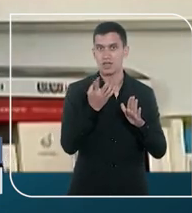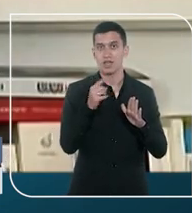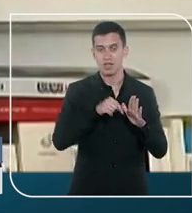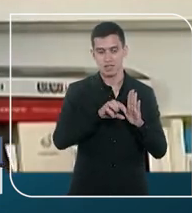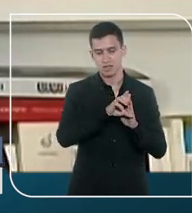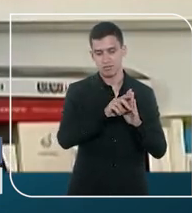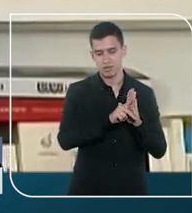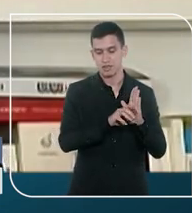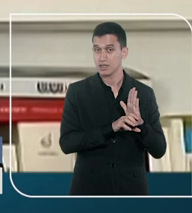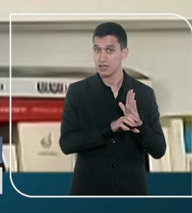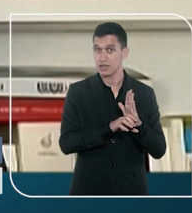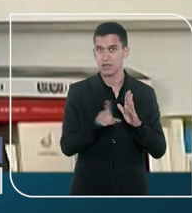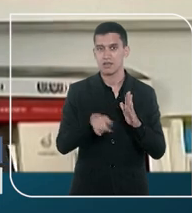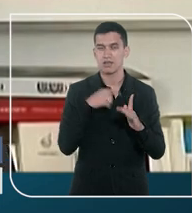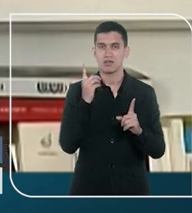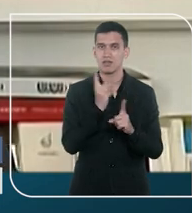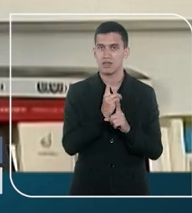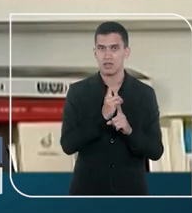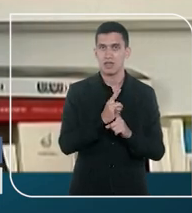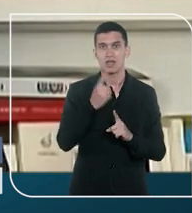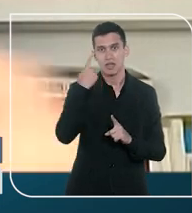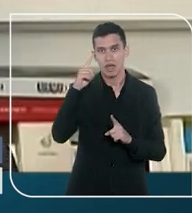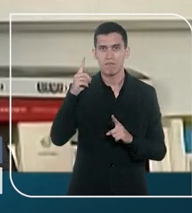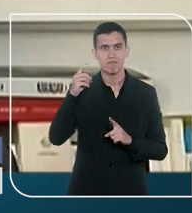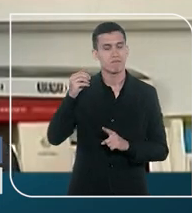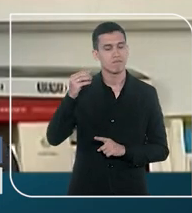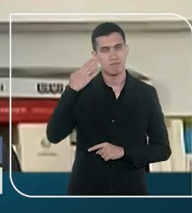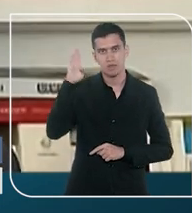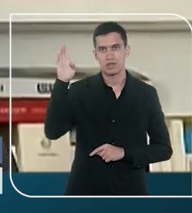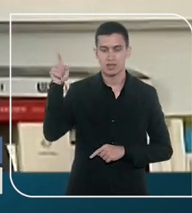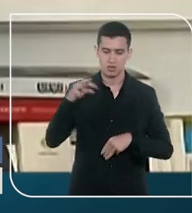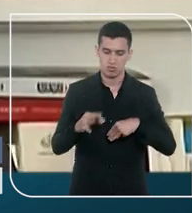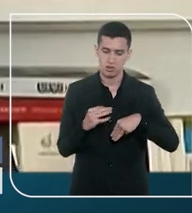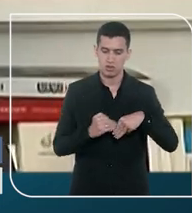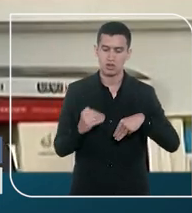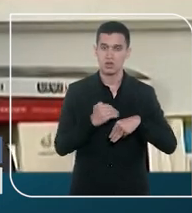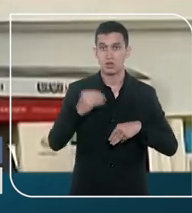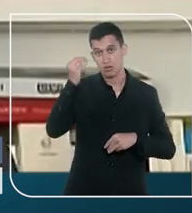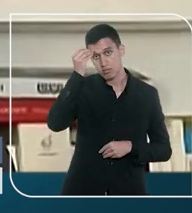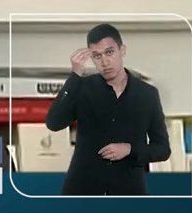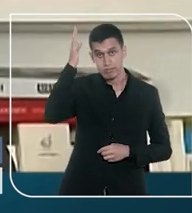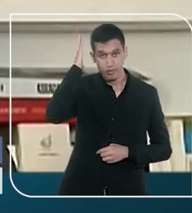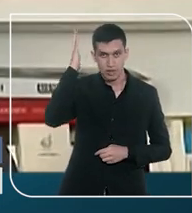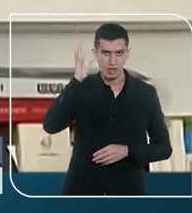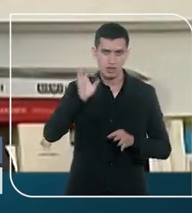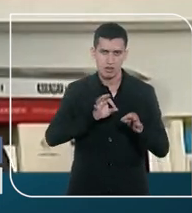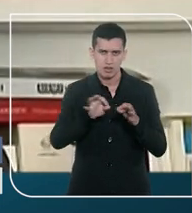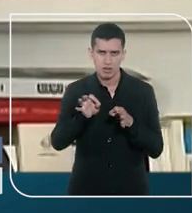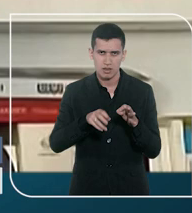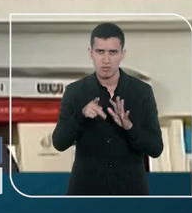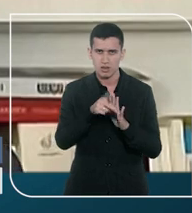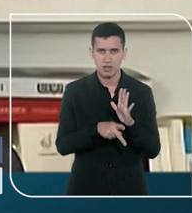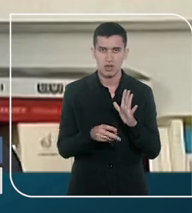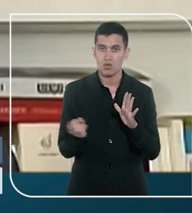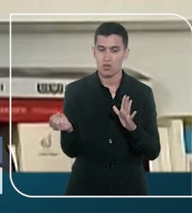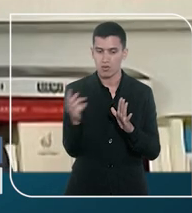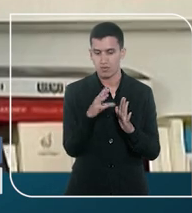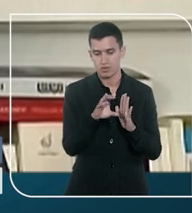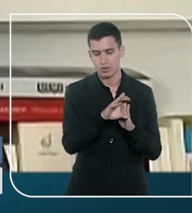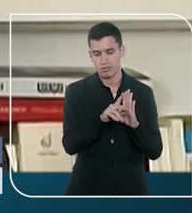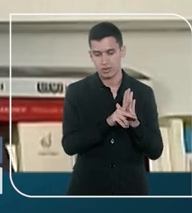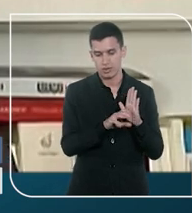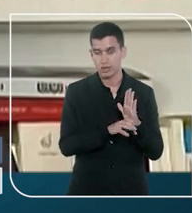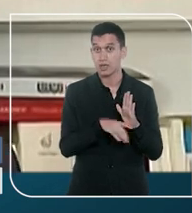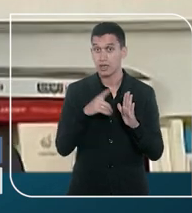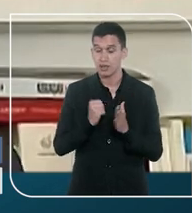nós percebemos que a ideia, principalmente do ministro Luiz Fux, né, quando ele encabeçou esse projeto do nosso novo CPC, era de